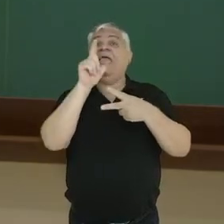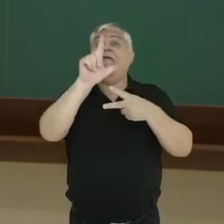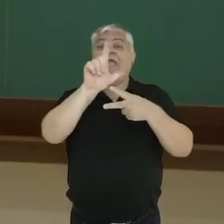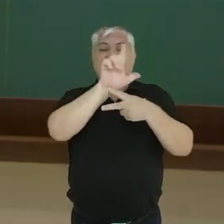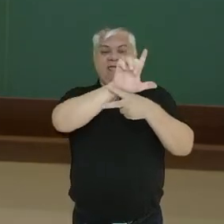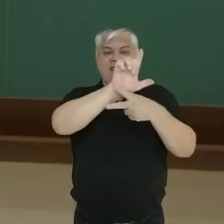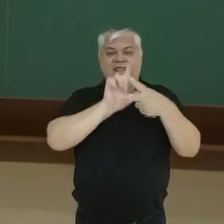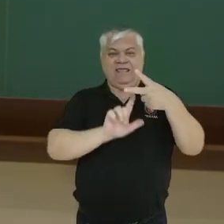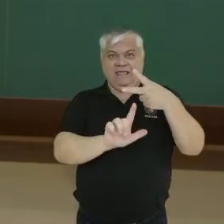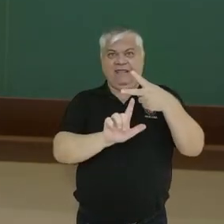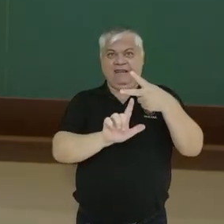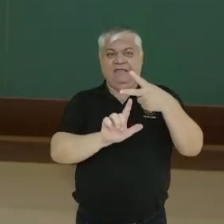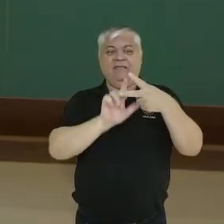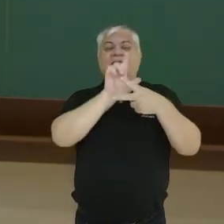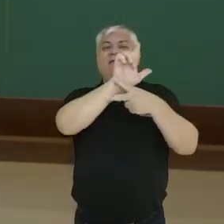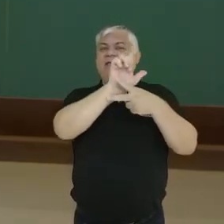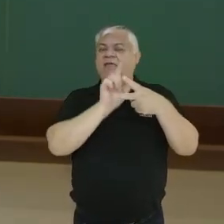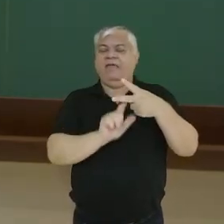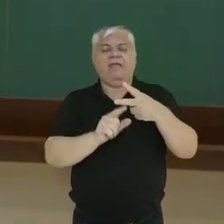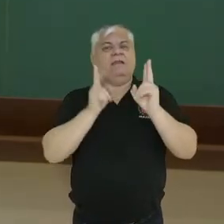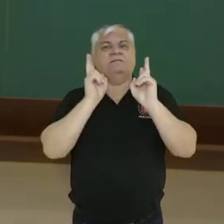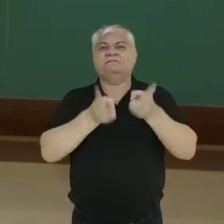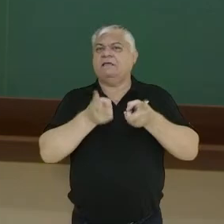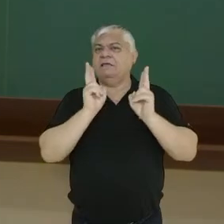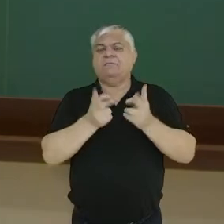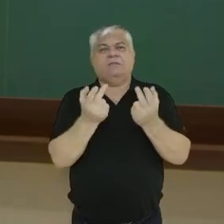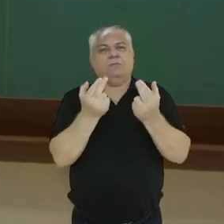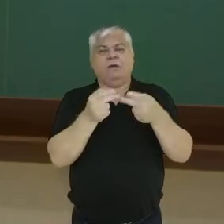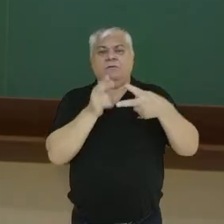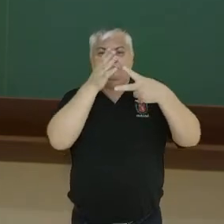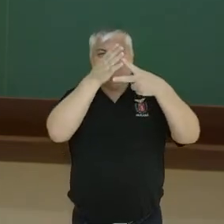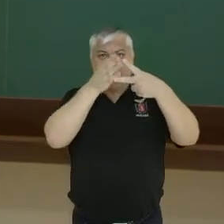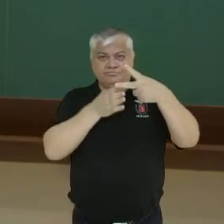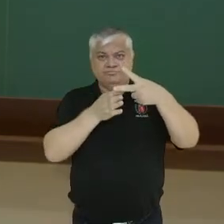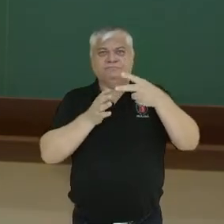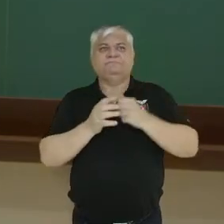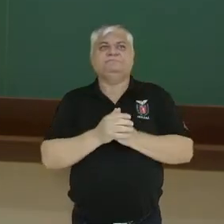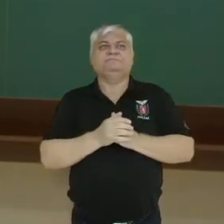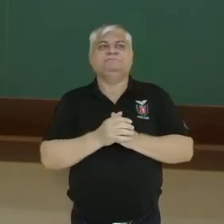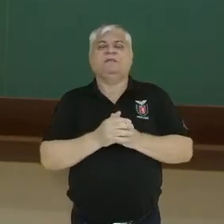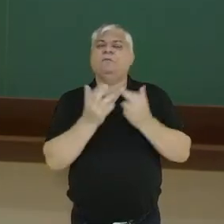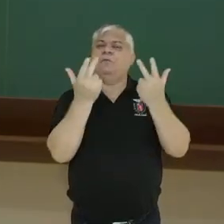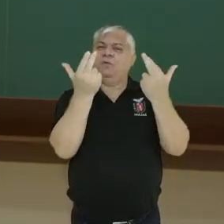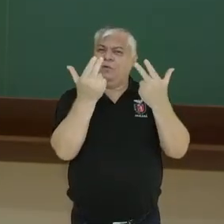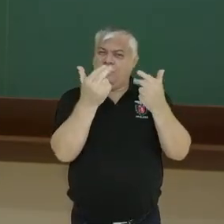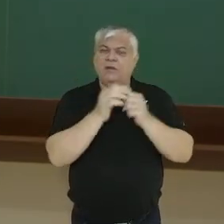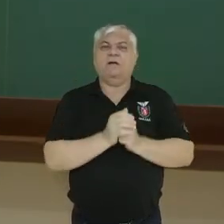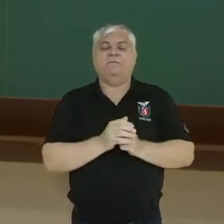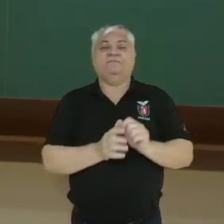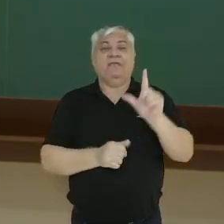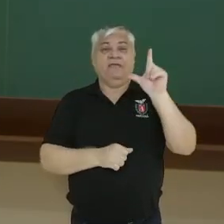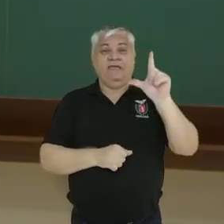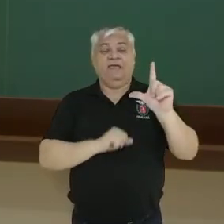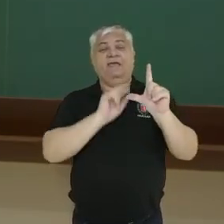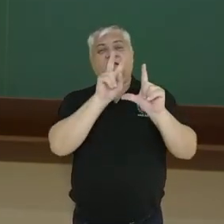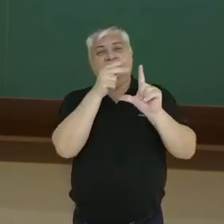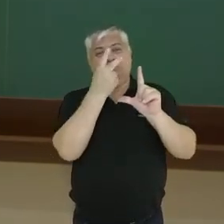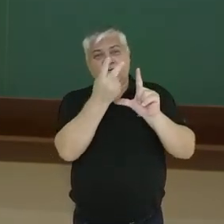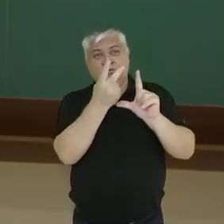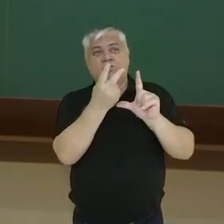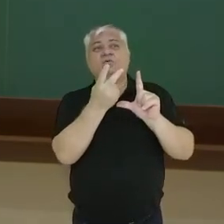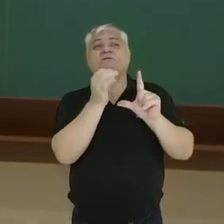caso do triângulo equilátero, sempre a altura divide na metade. Então, ó, fazendo a mesma conta que fizemos anteriormente, mas de